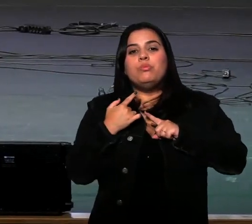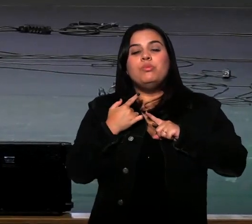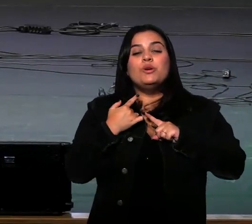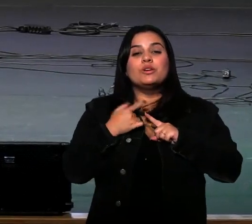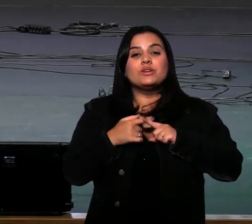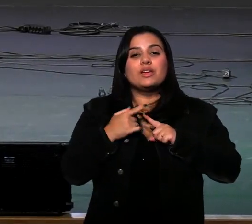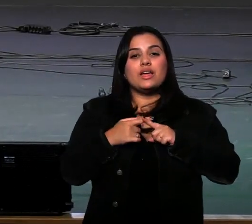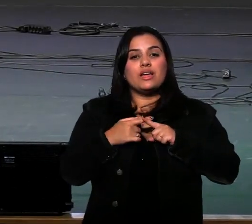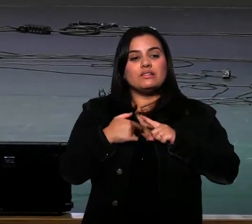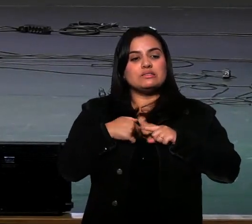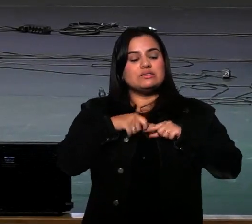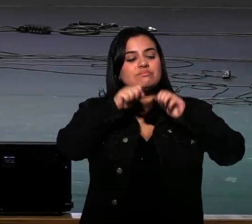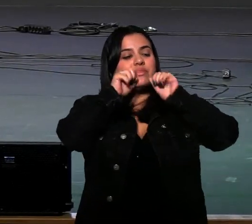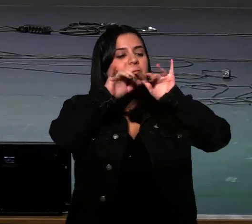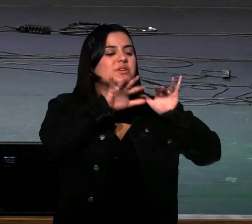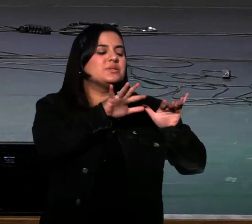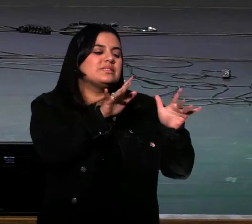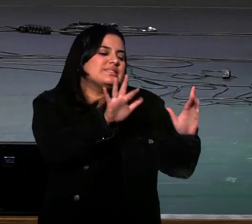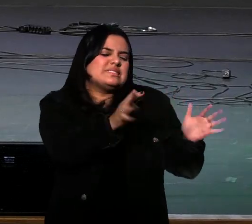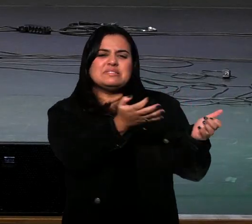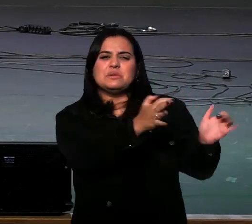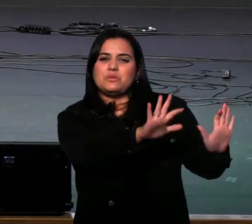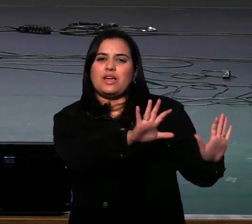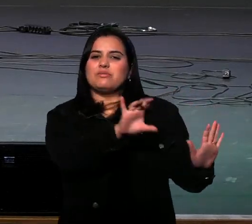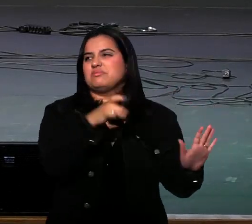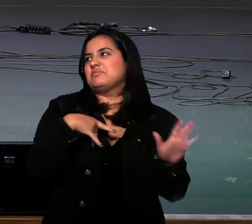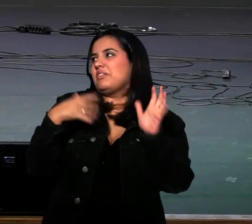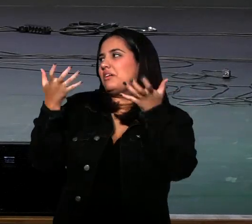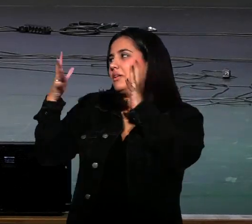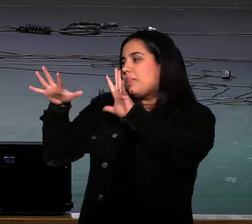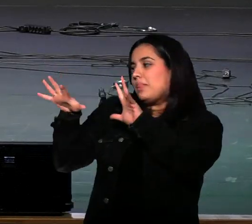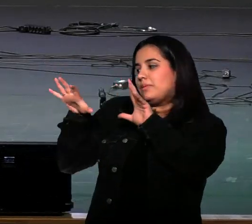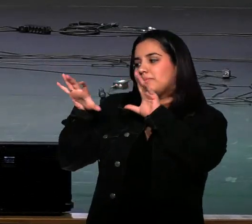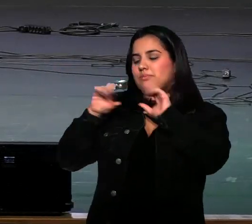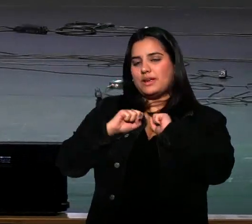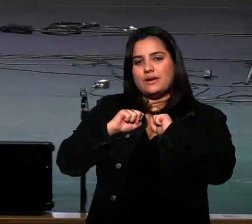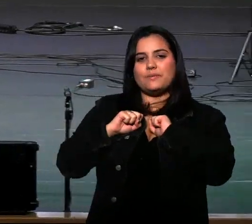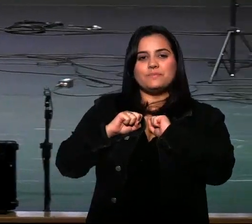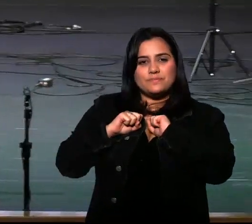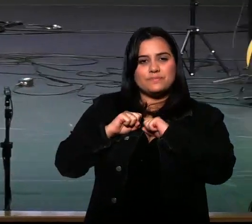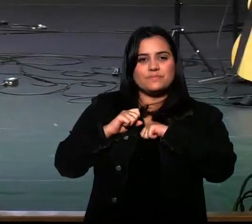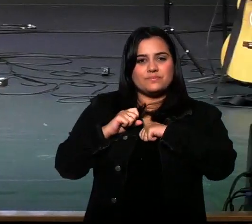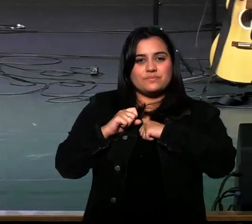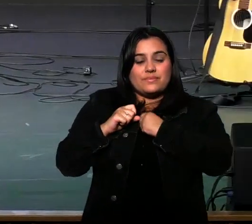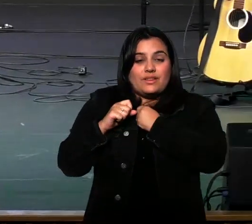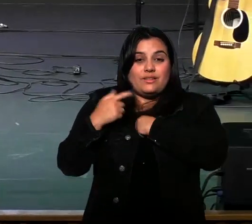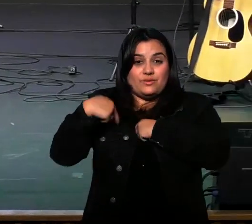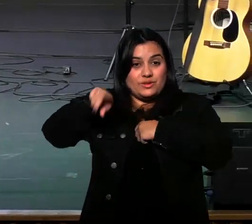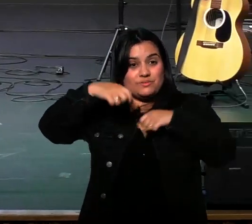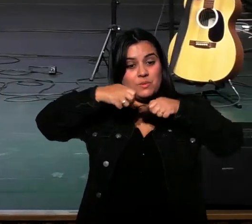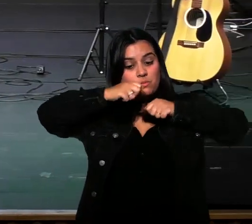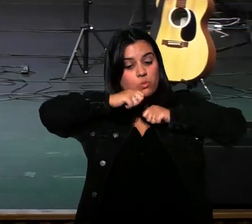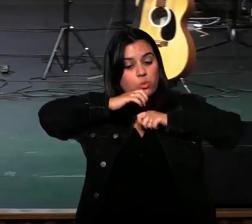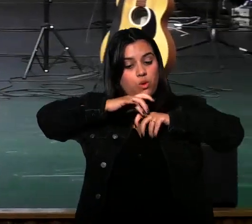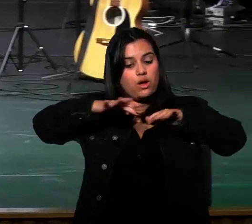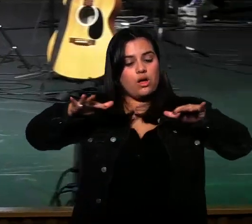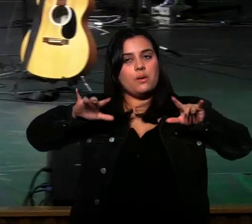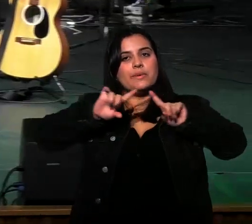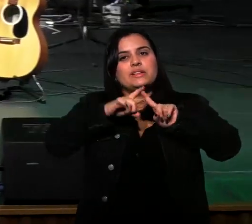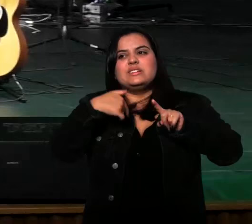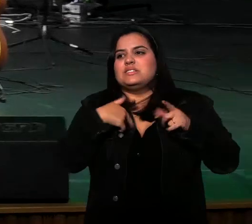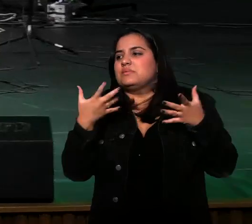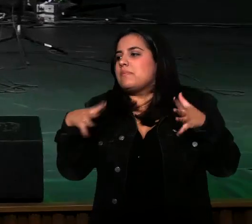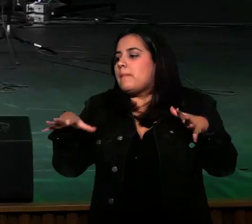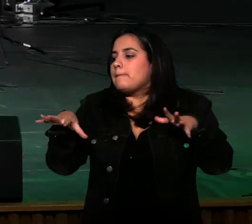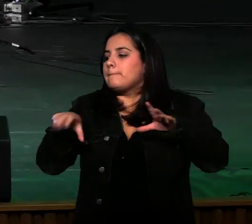a abençoar. E estamos só retendo aquilo que devia ser distribuído e multiplicado no corpo de Cristo, mas queremos só para